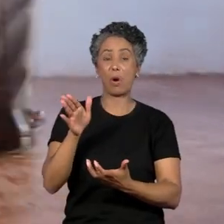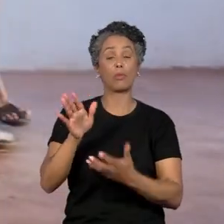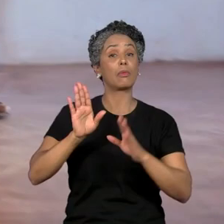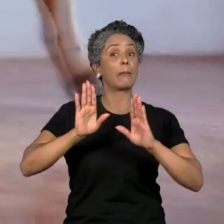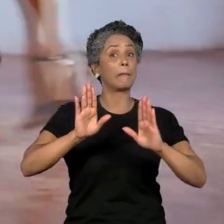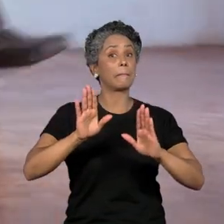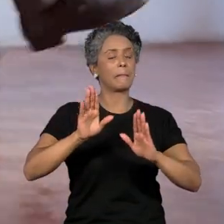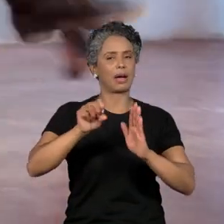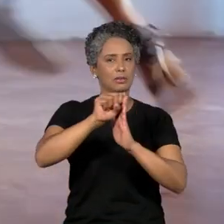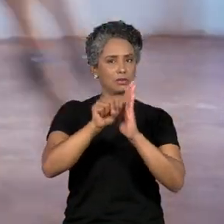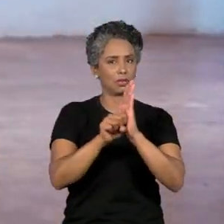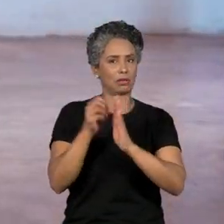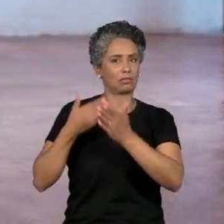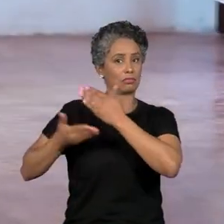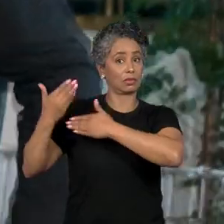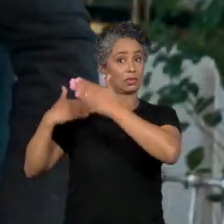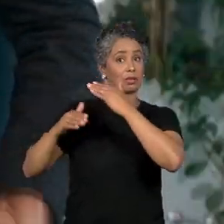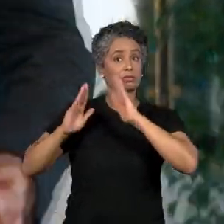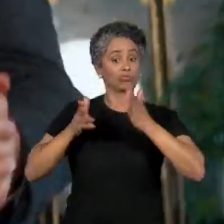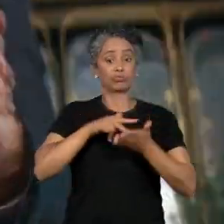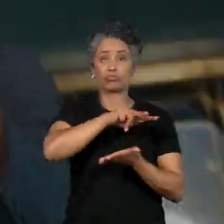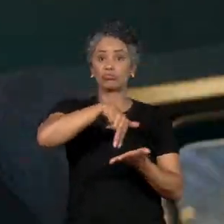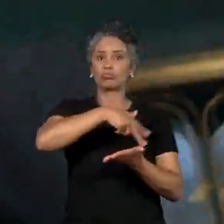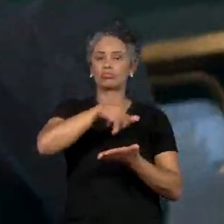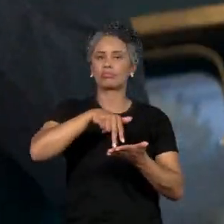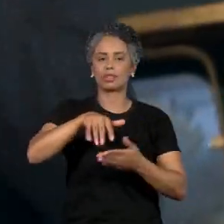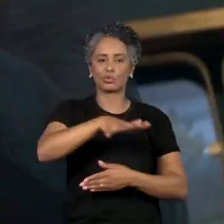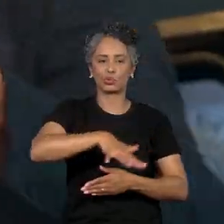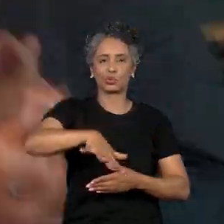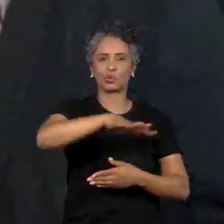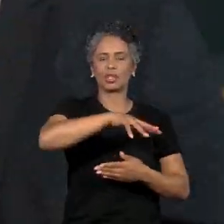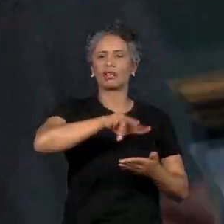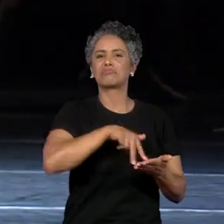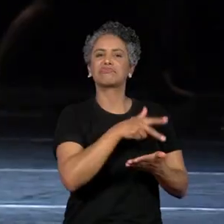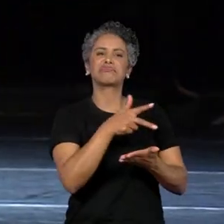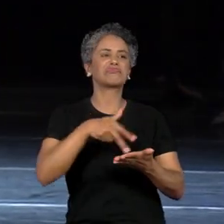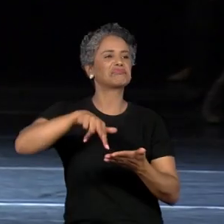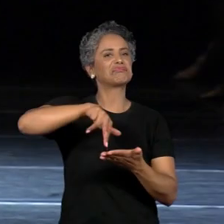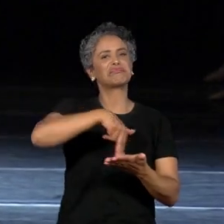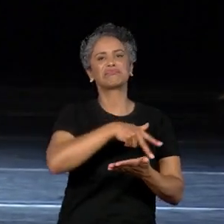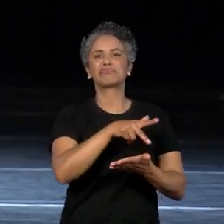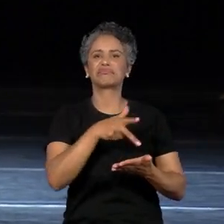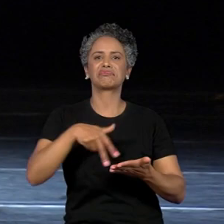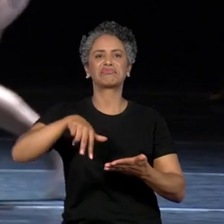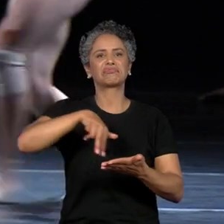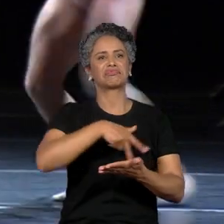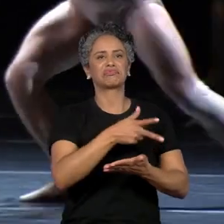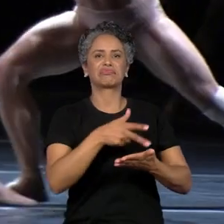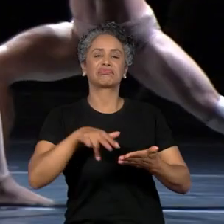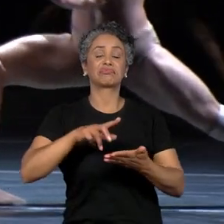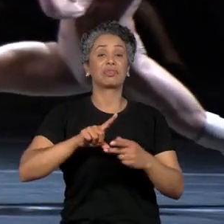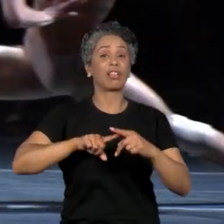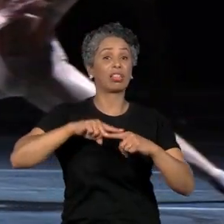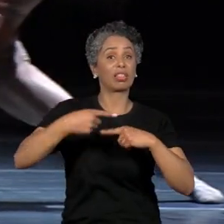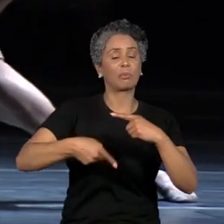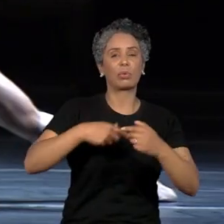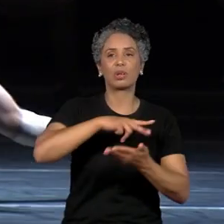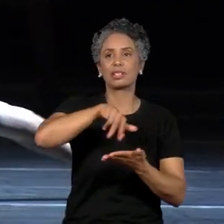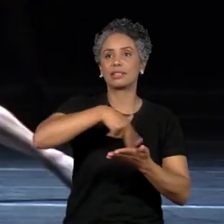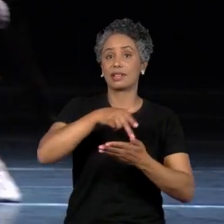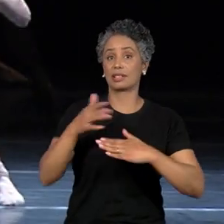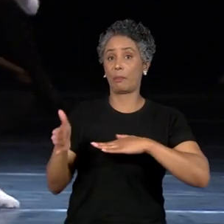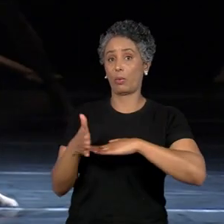Passado, a dança se popularizou nos salões de baile e nos palcos surgiria a dança moderna, que daria maior liberdade